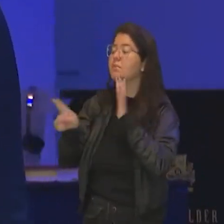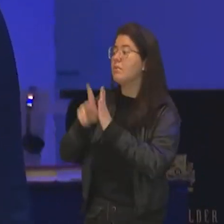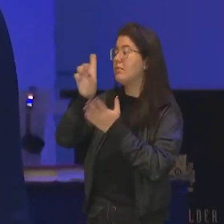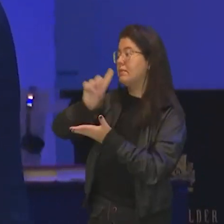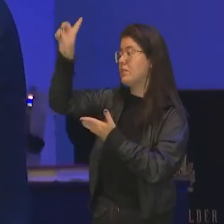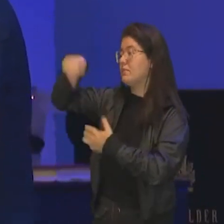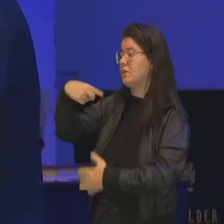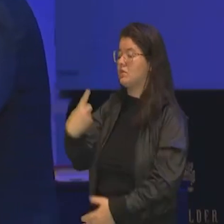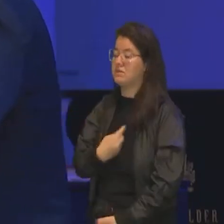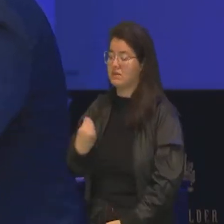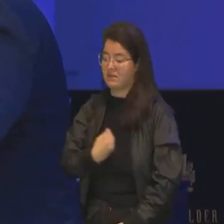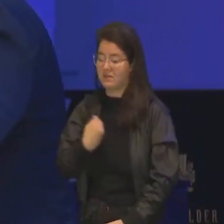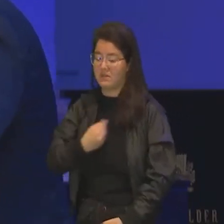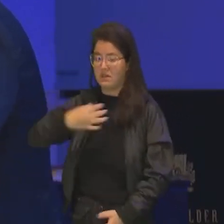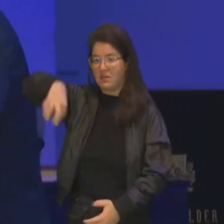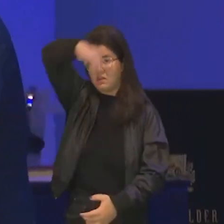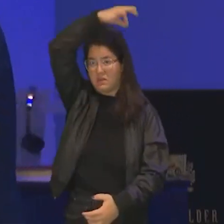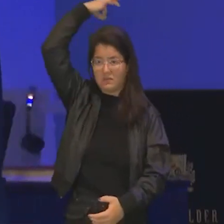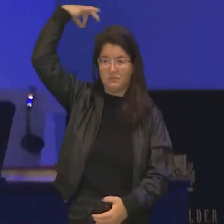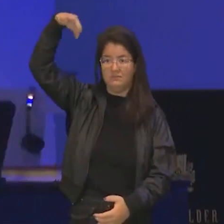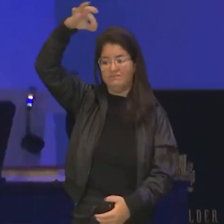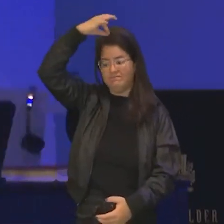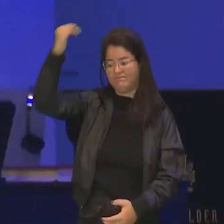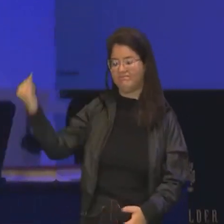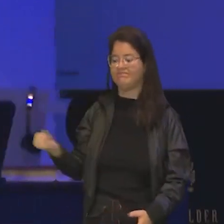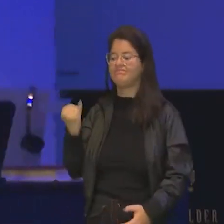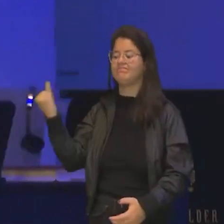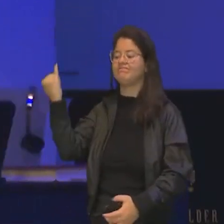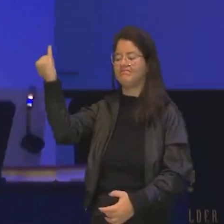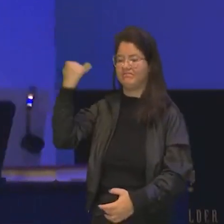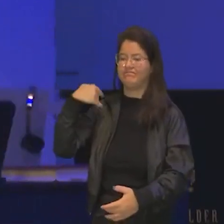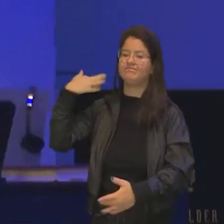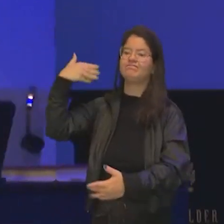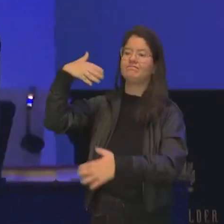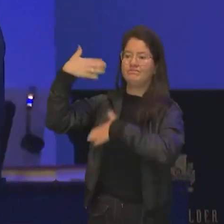nossa vida, e o Espírito Santo é importante nesta construção.